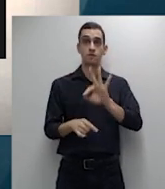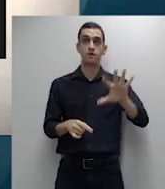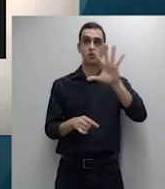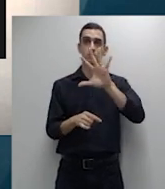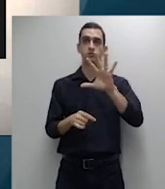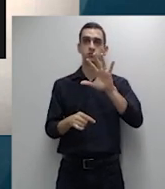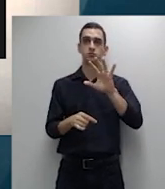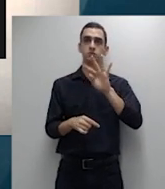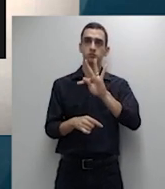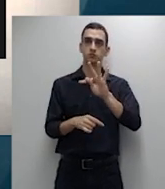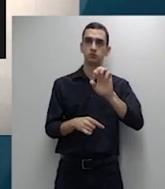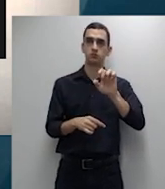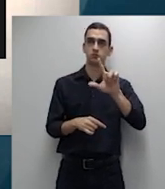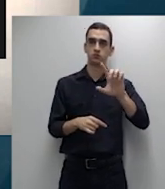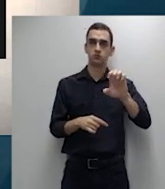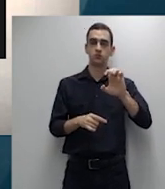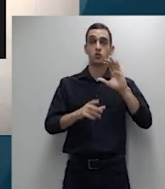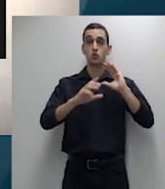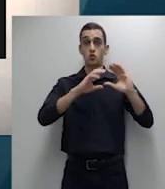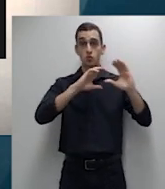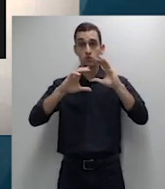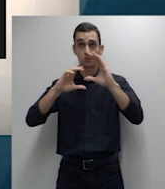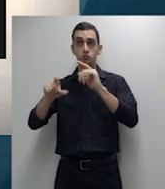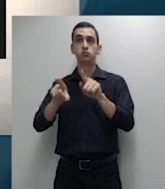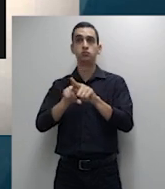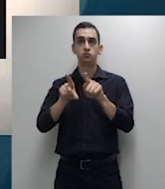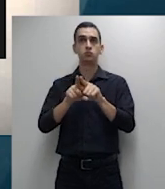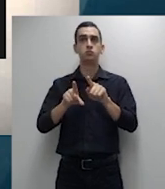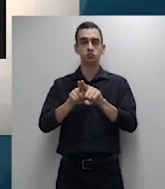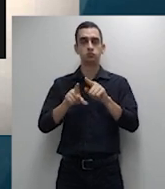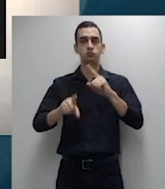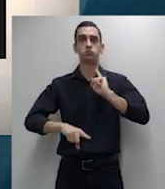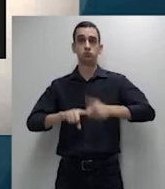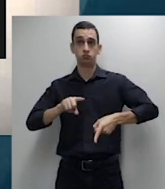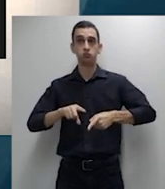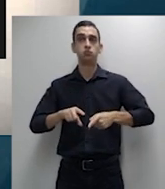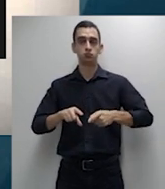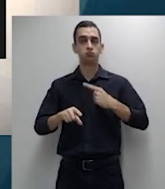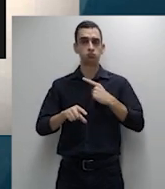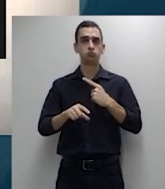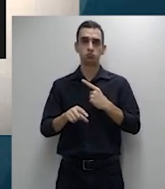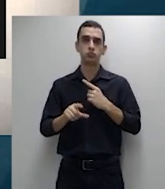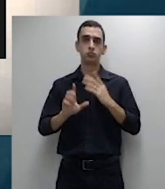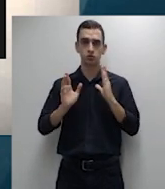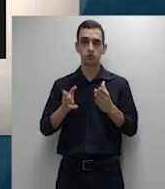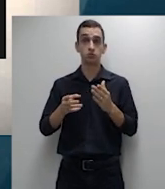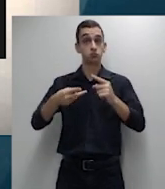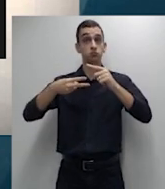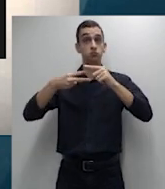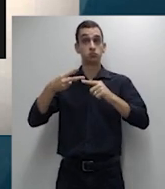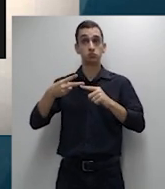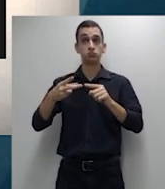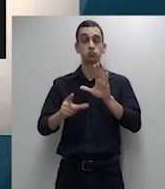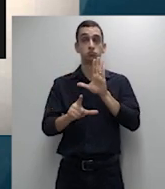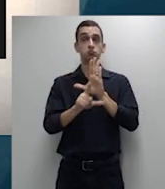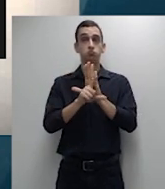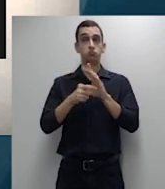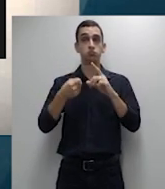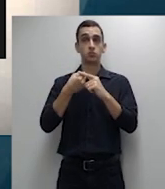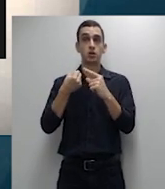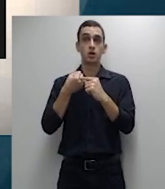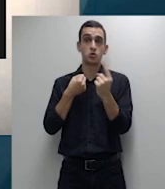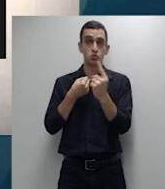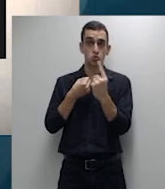telecomunicações que também proíbe a cobrança o ministro Gilmar diga assim olha tem duas leis federais o artigo 11